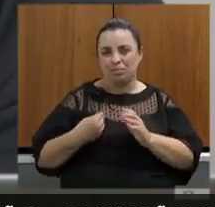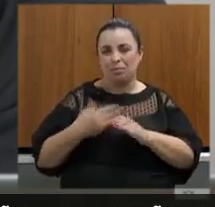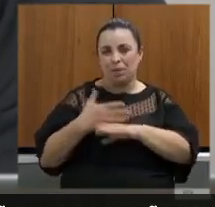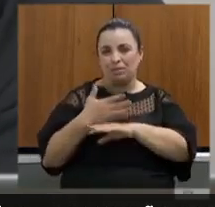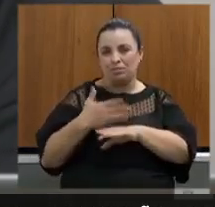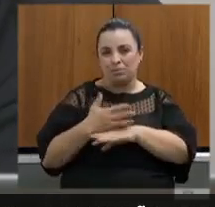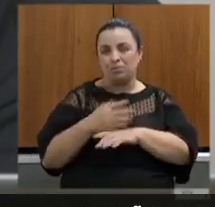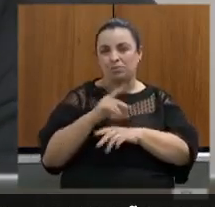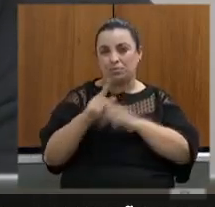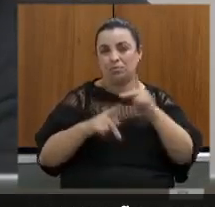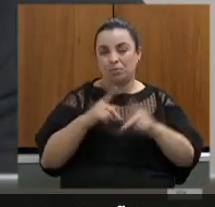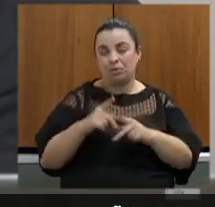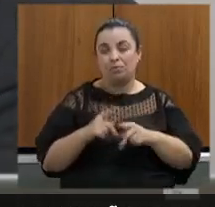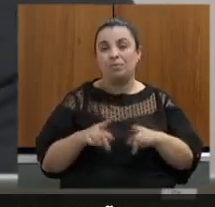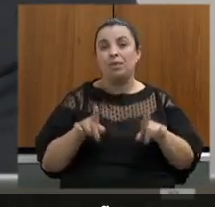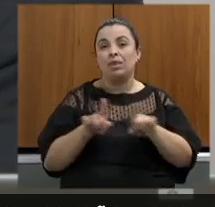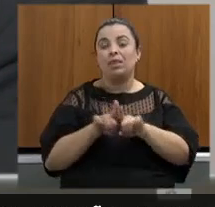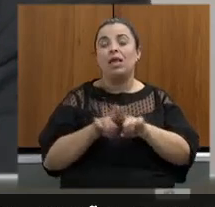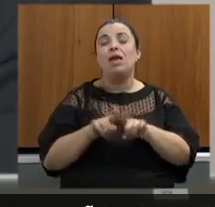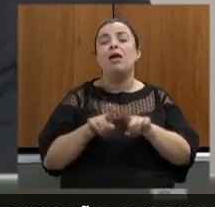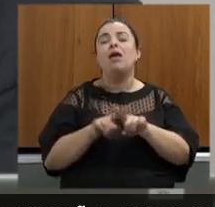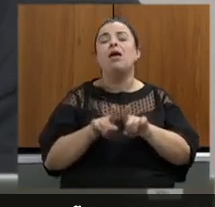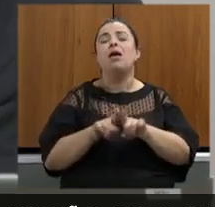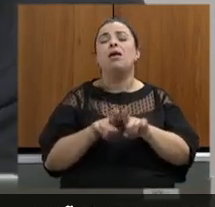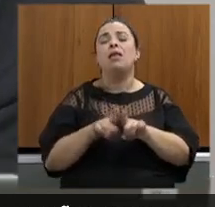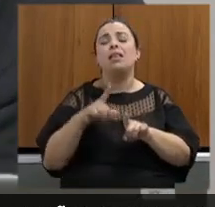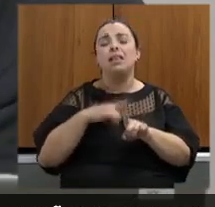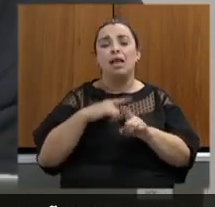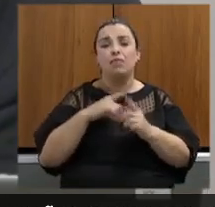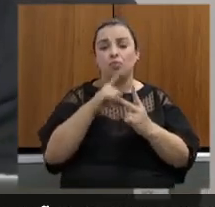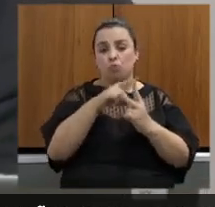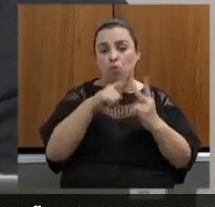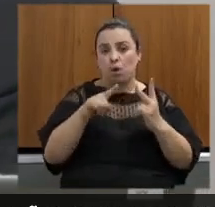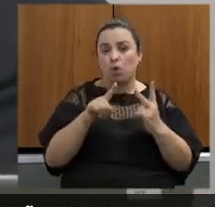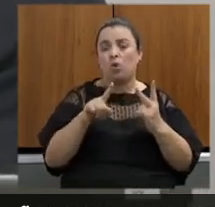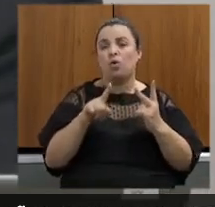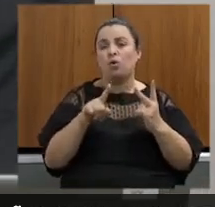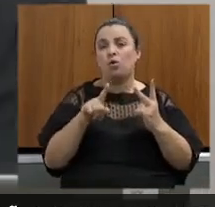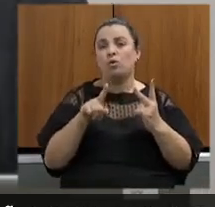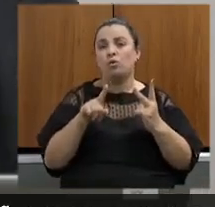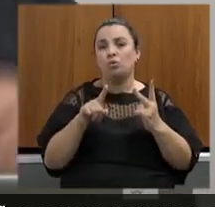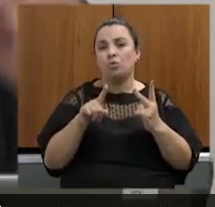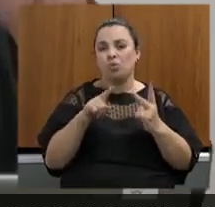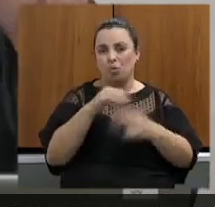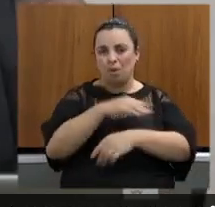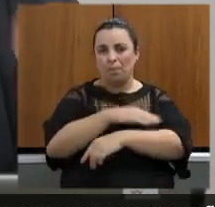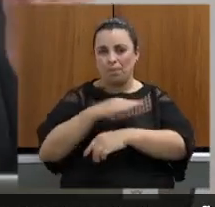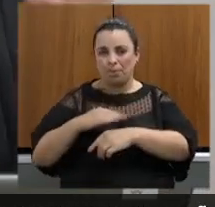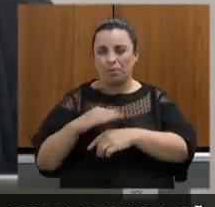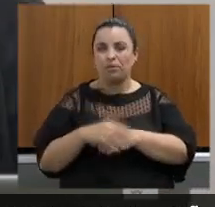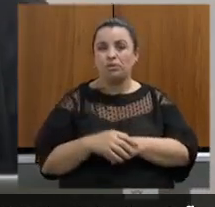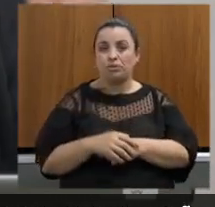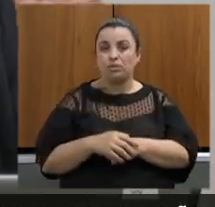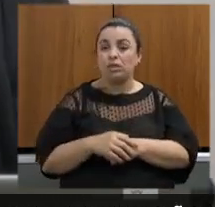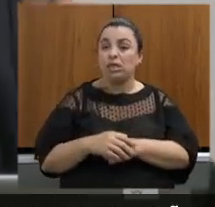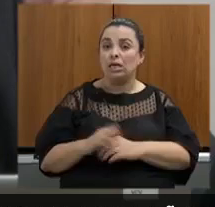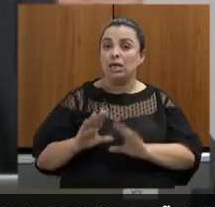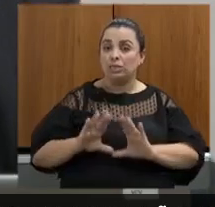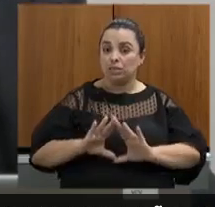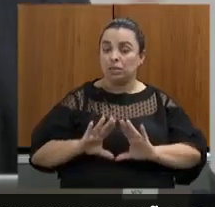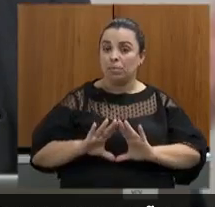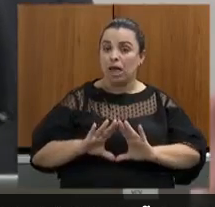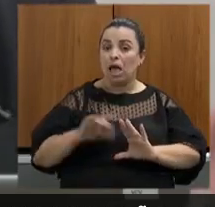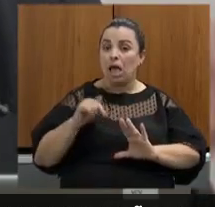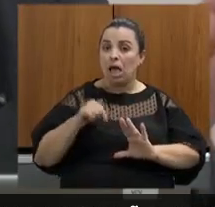uma transmissão prevista esplicita mente num acordo da Vale de Brumadinho que Assembleia teriam